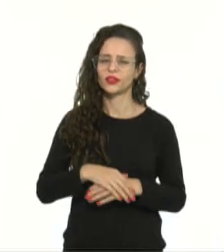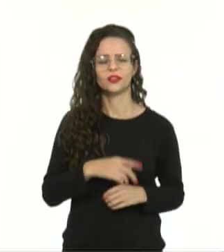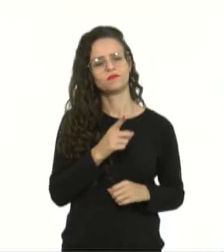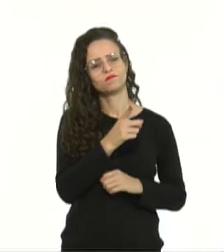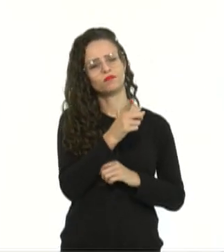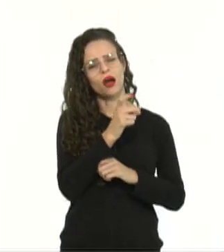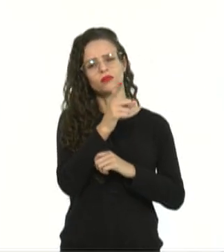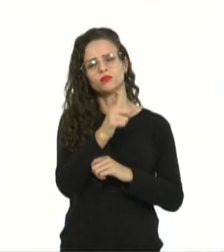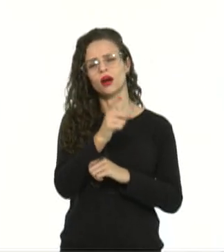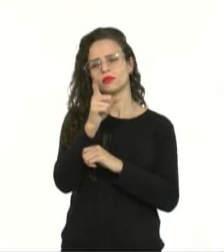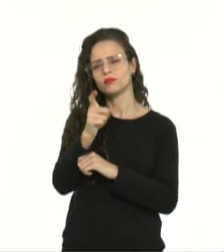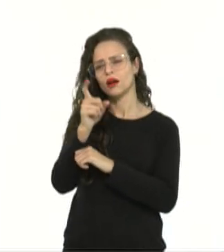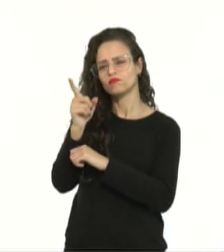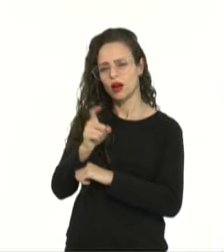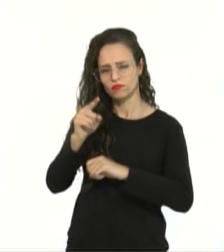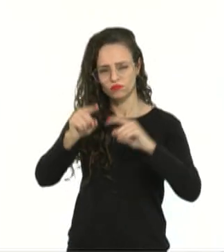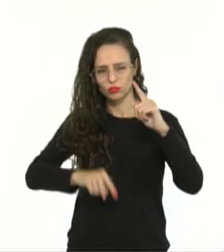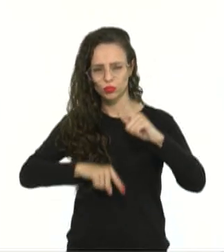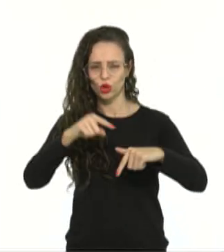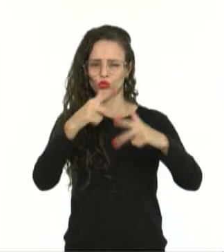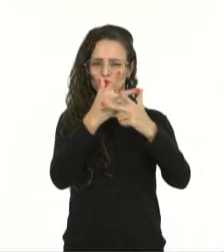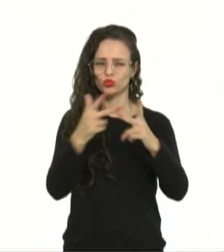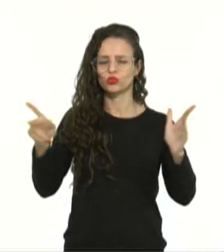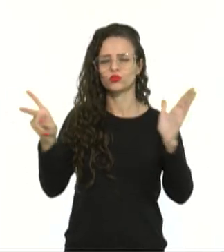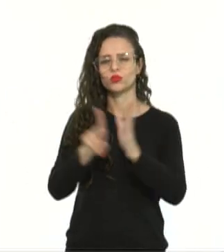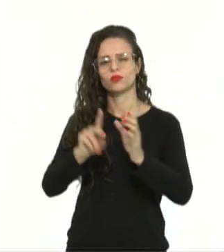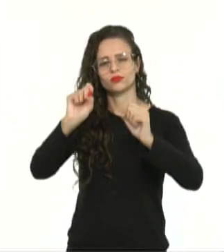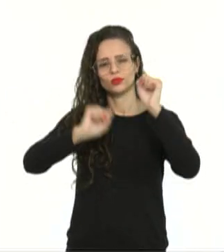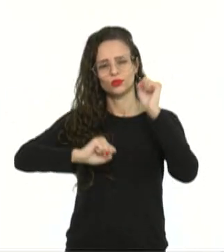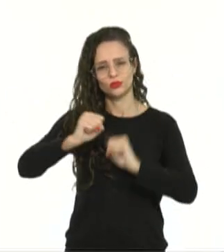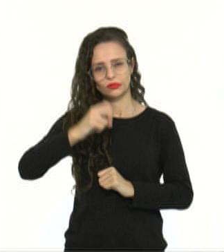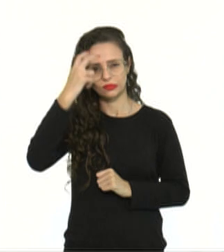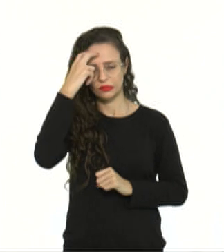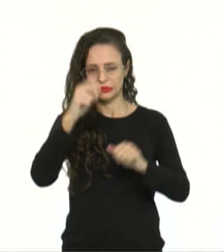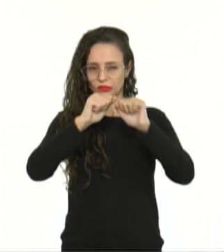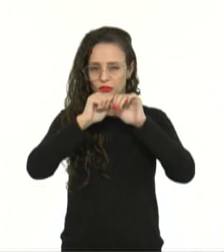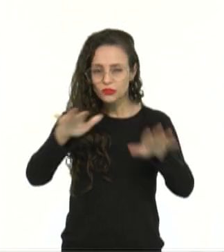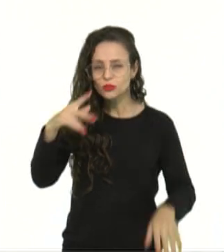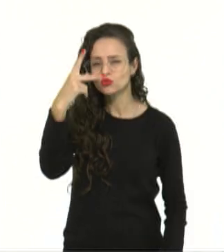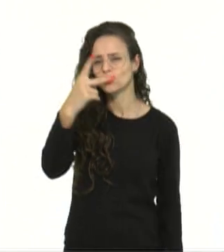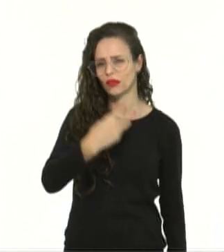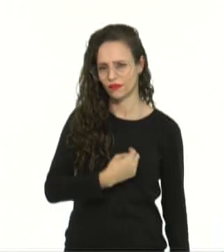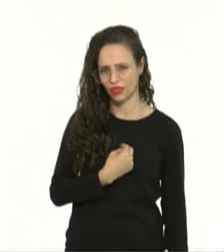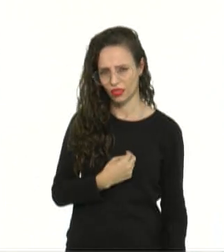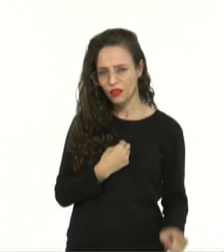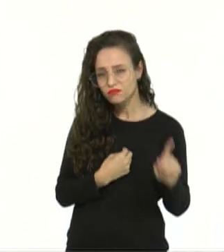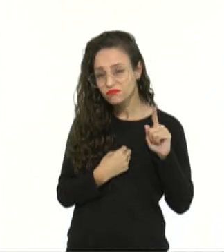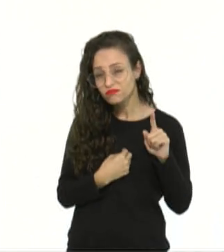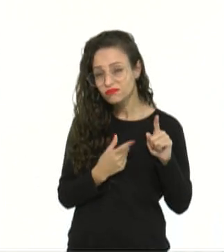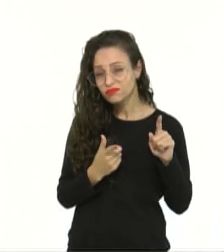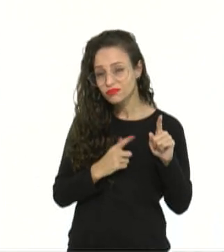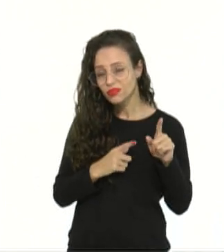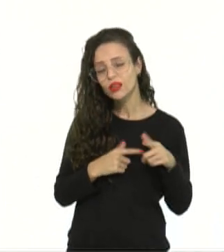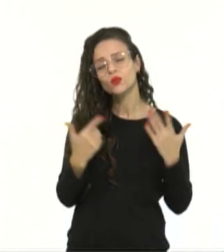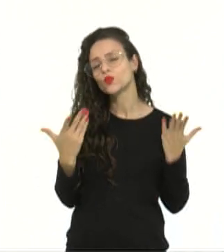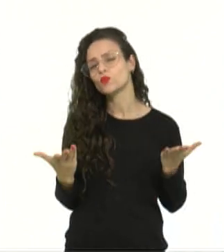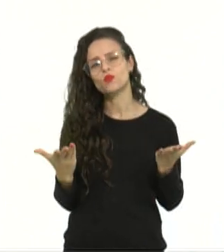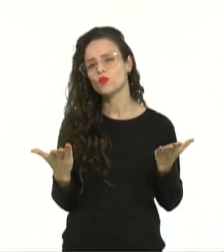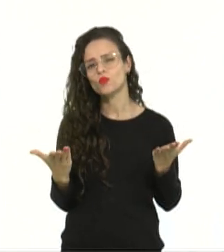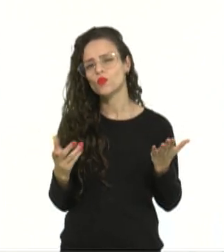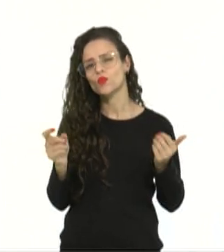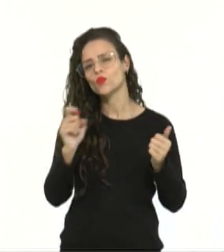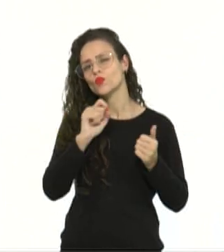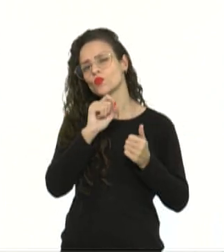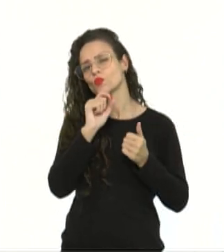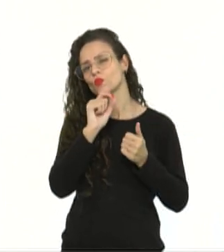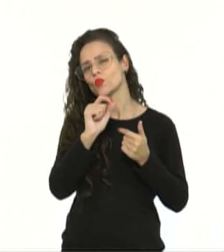identificar algum dos produtos da indústria cultural e da cultura de massa que fazem parte da sua vida? Quais são eles? Como